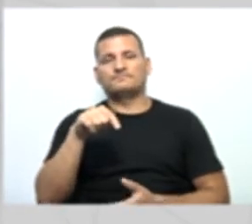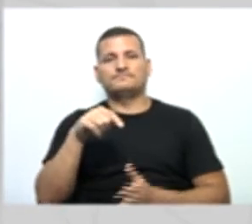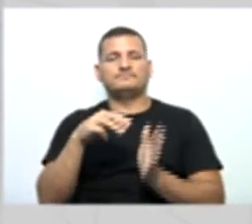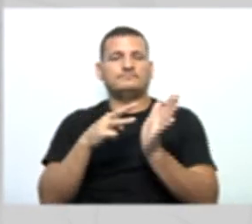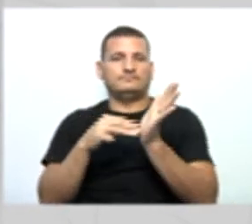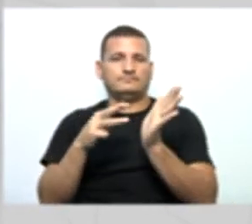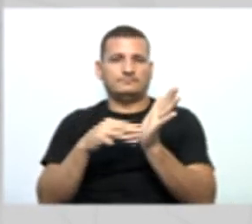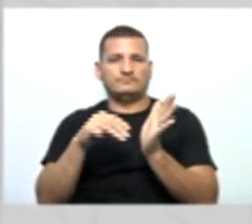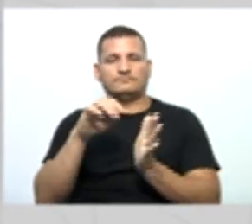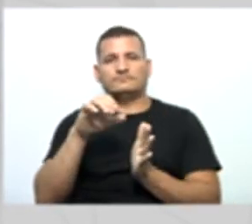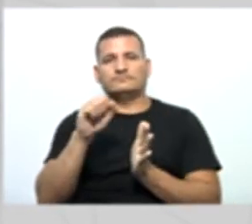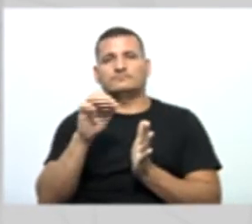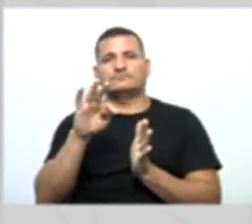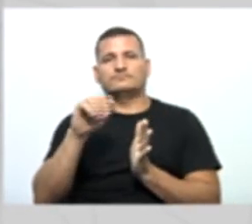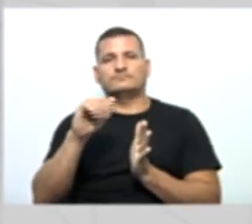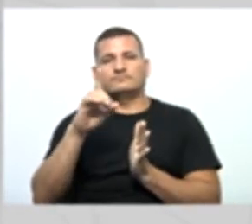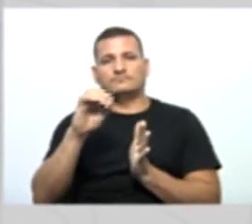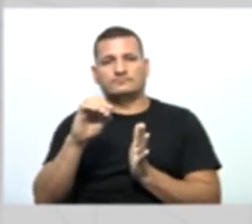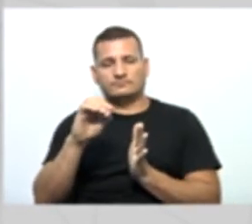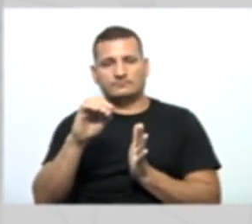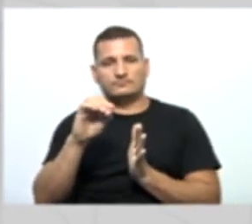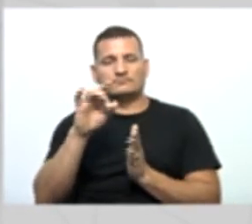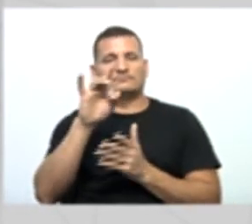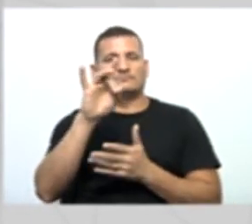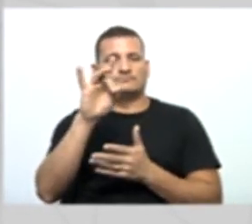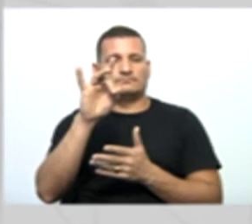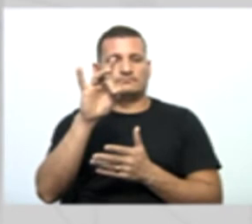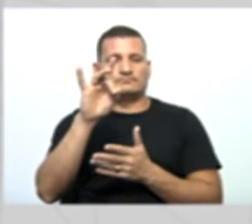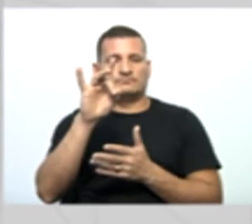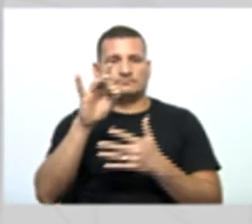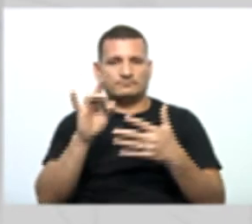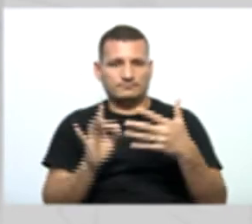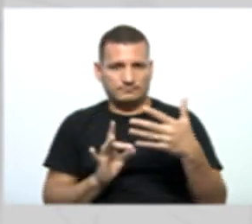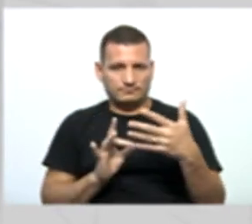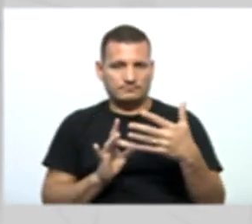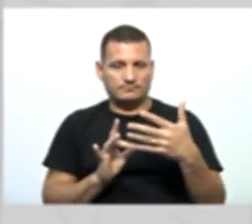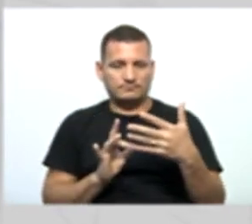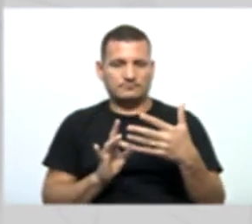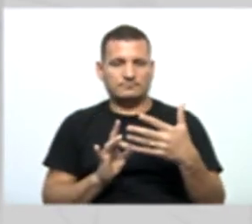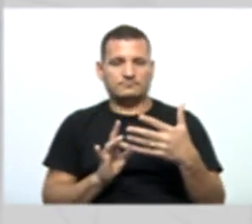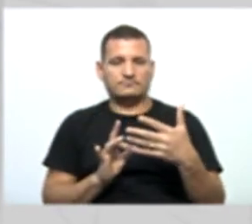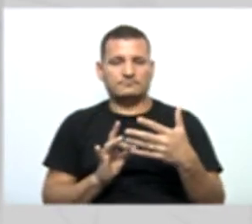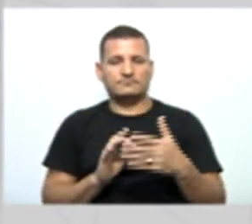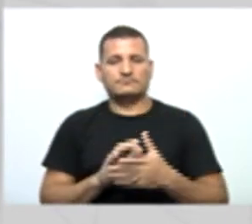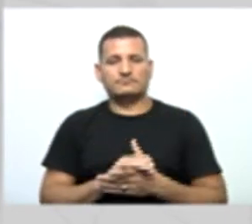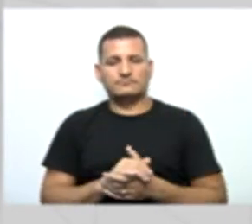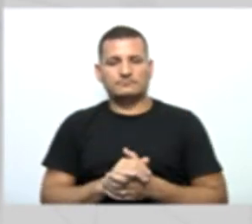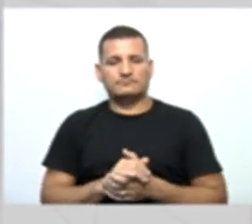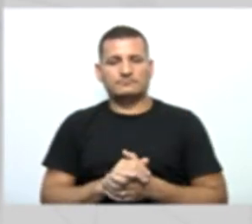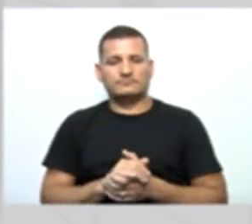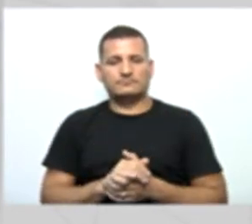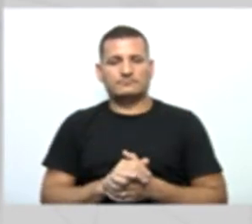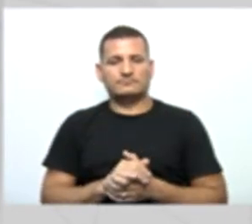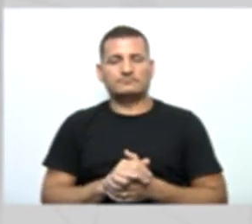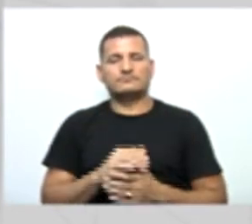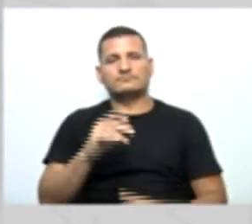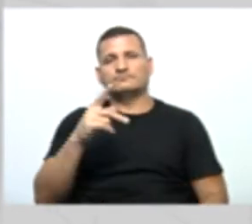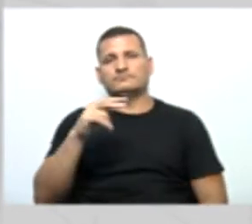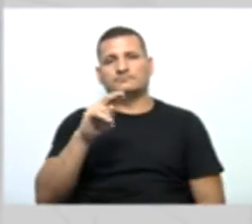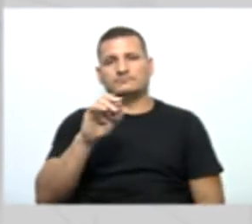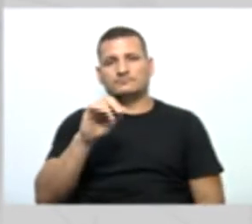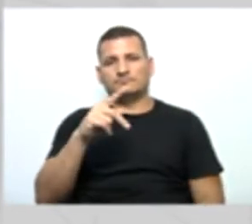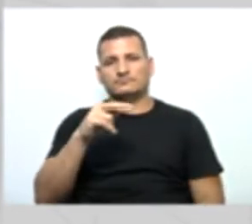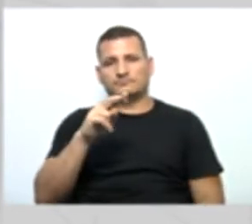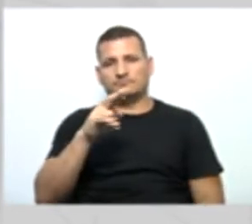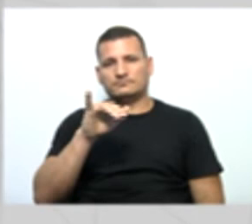os respectivos valores de cada um dos atributos, de cada uma das características, ou seja, propriedades do